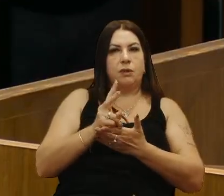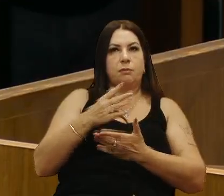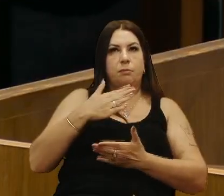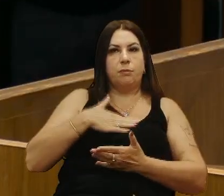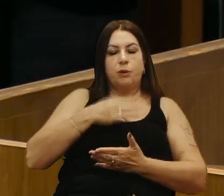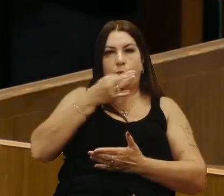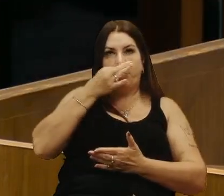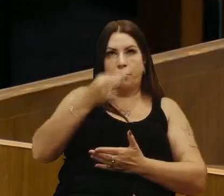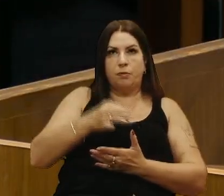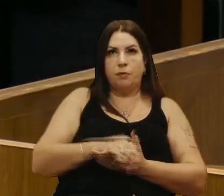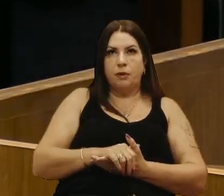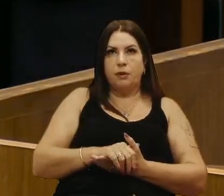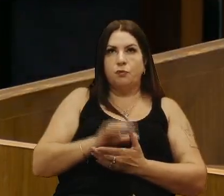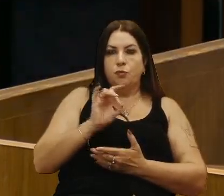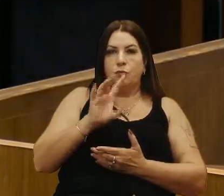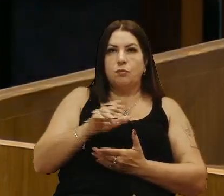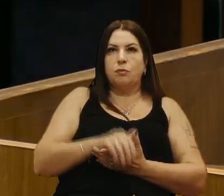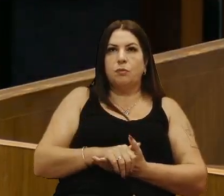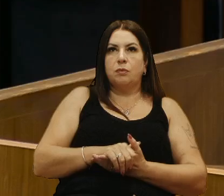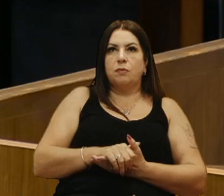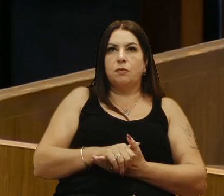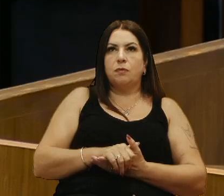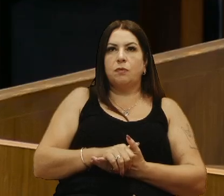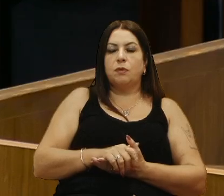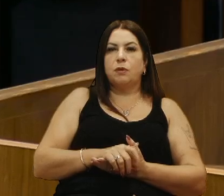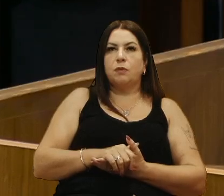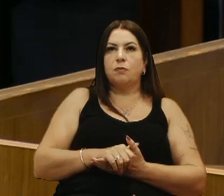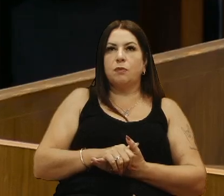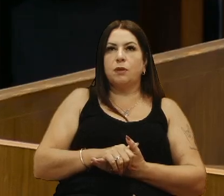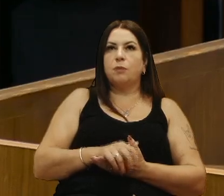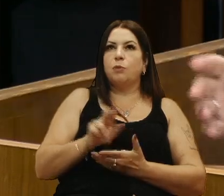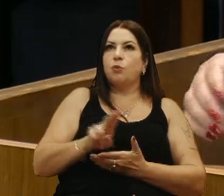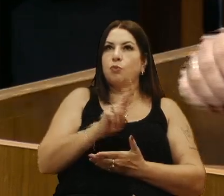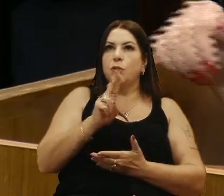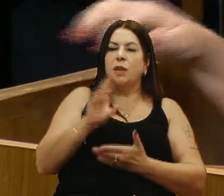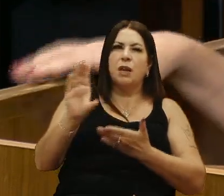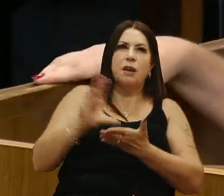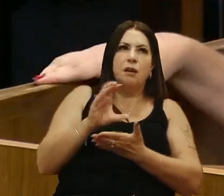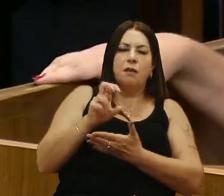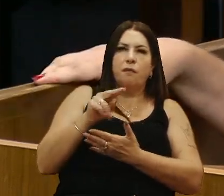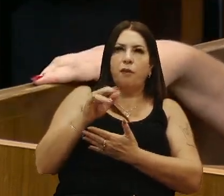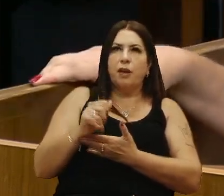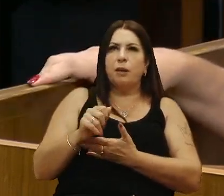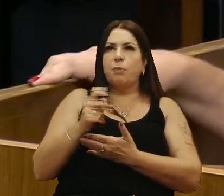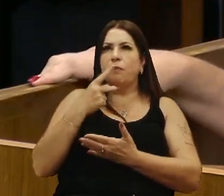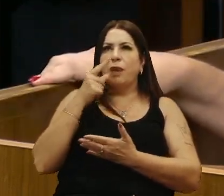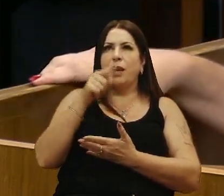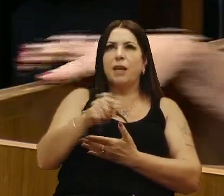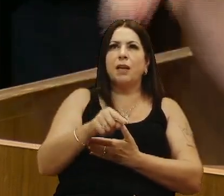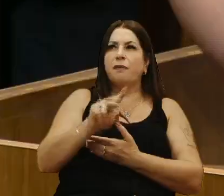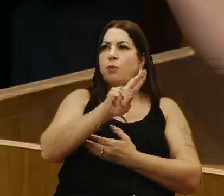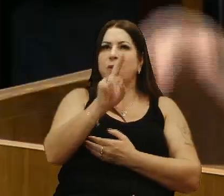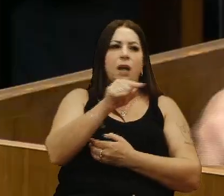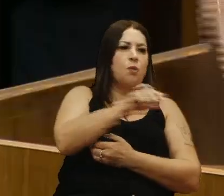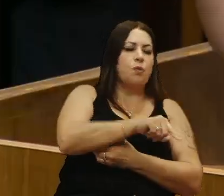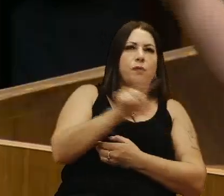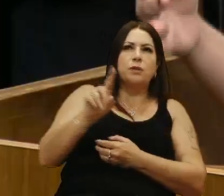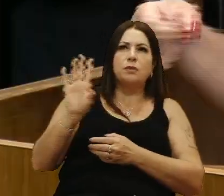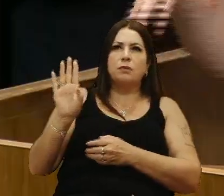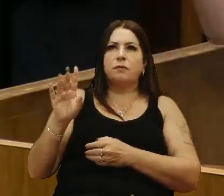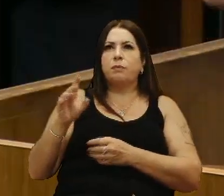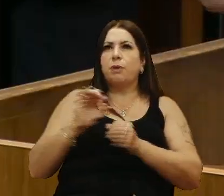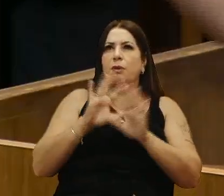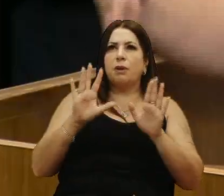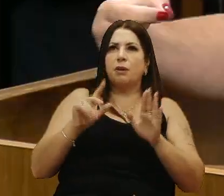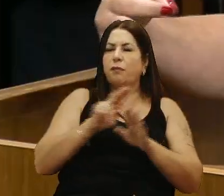minha posição. Era isso, e quanto a utilizar verba, e que é falado aí, não vai usar, não vai usar. Fica bem